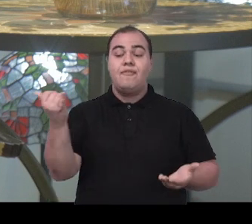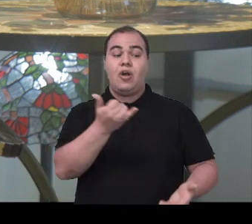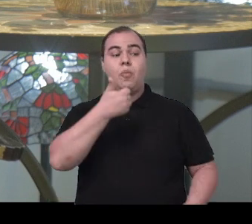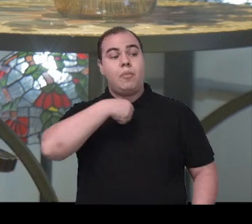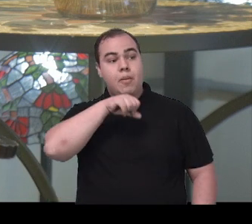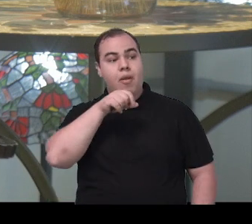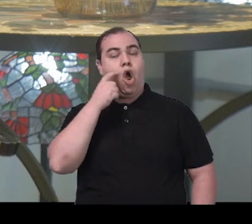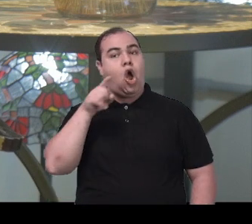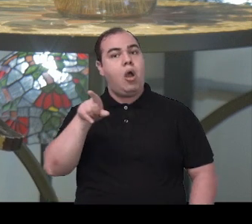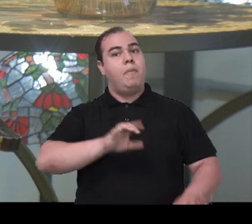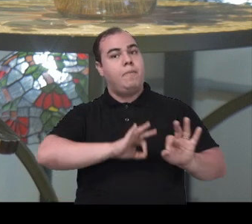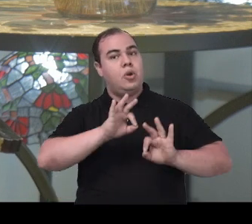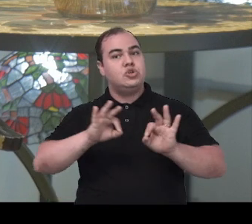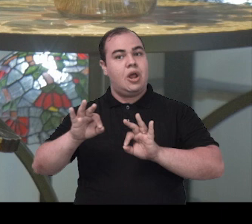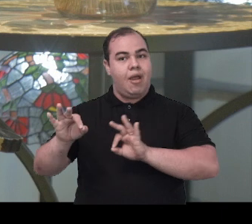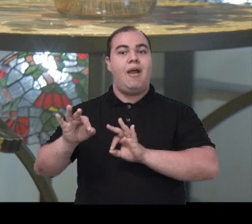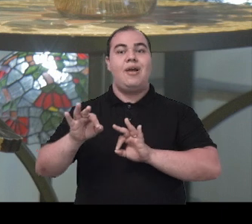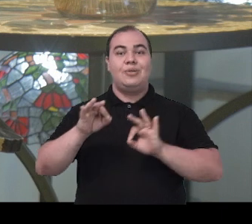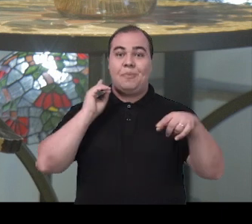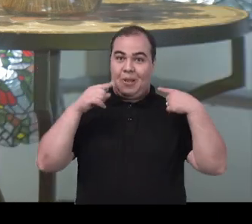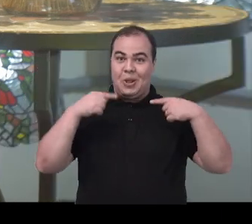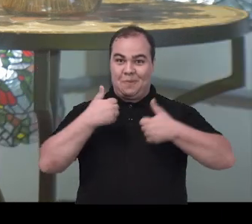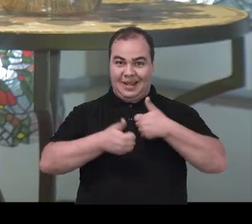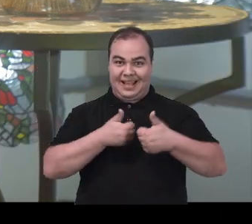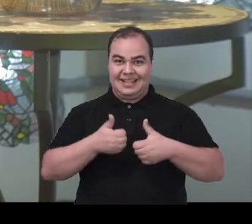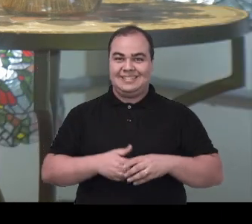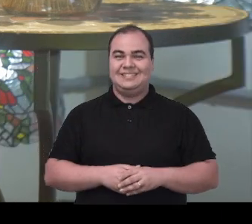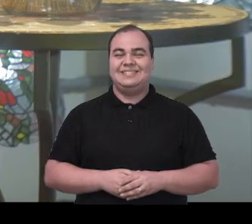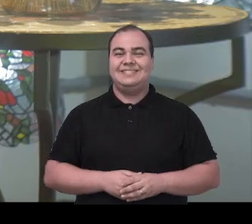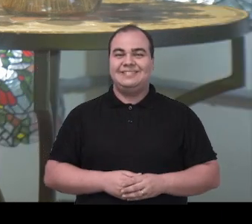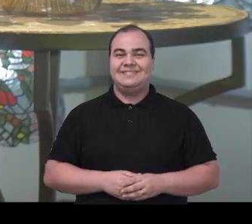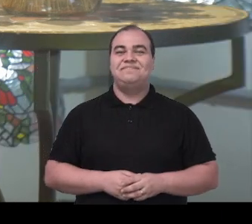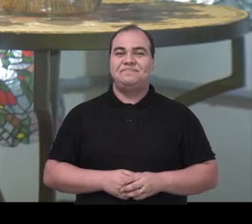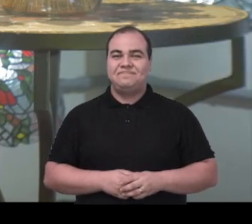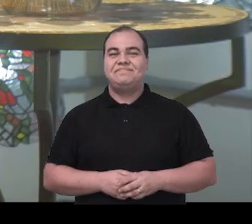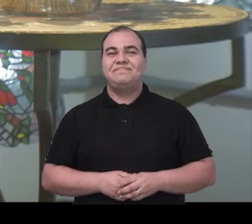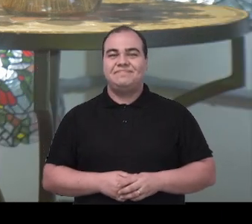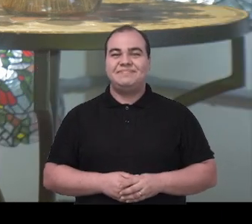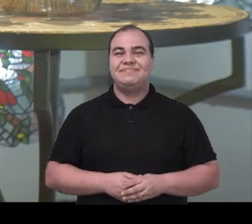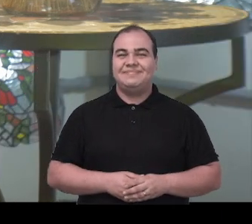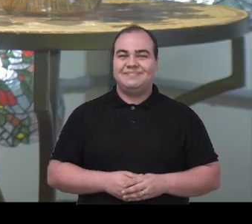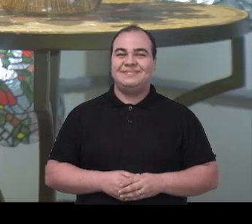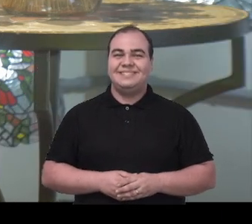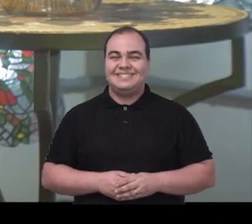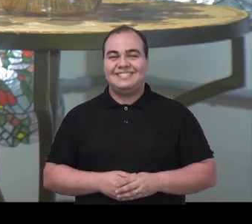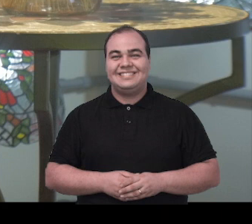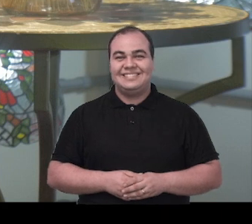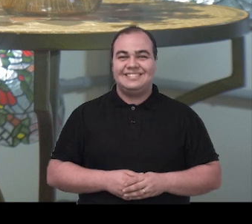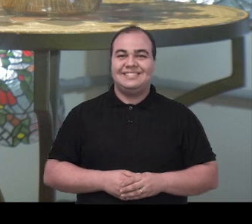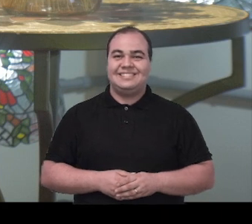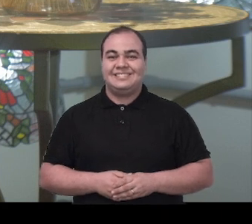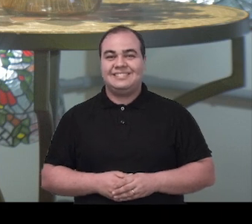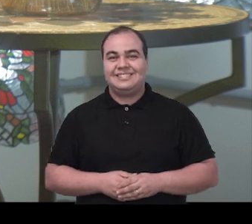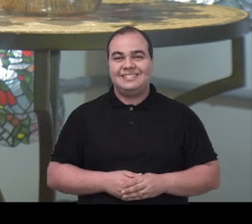a minha mãe que havia esse projeto, o Maluco Beleza. Fernando é um homem adulto de pele branca e cabelos castanhos. Atrás dele há